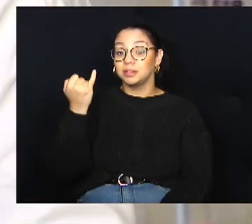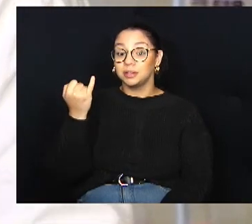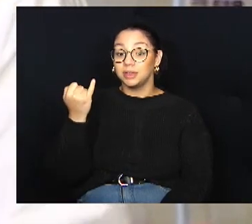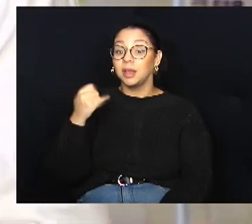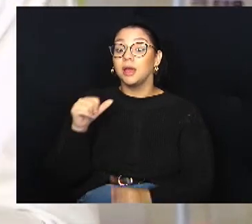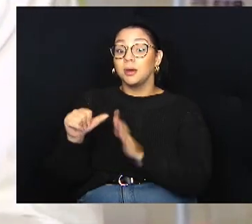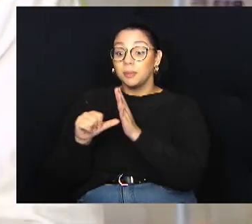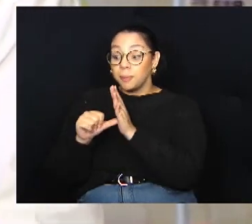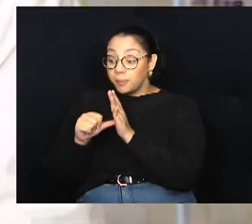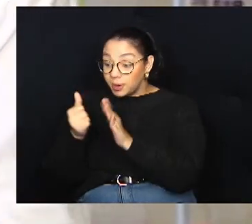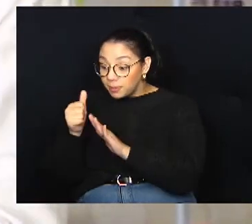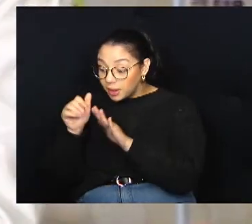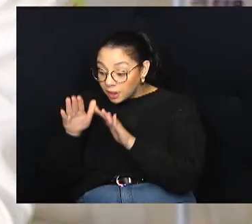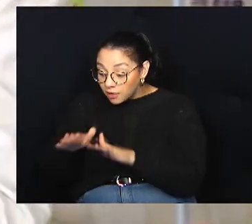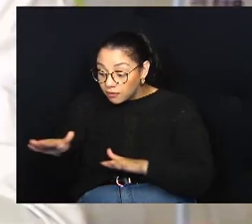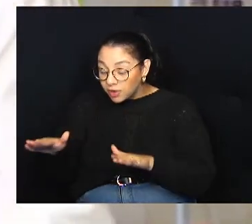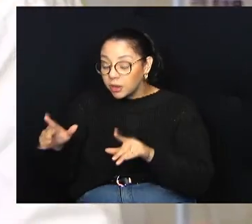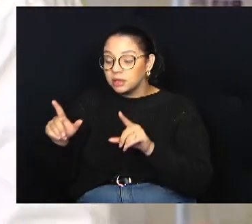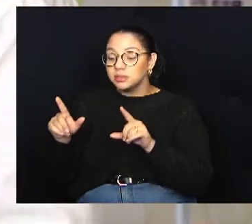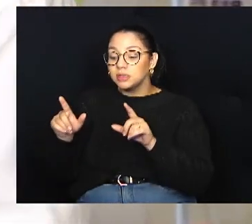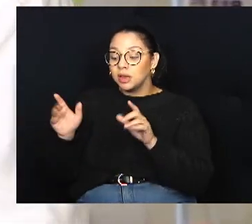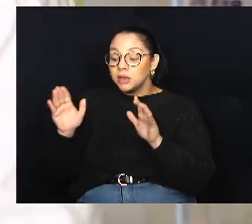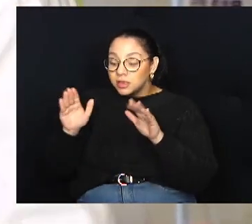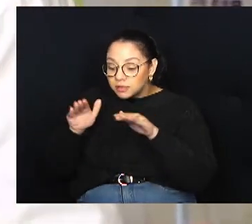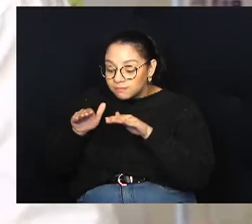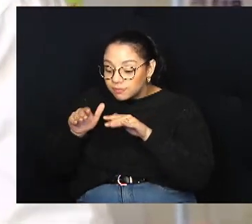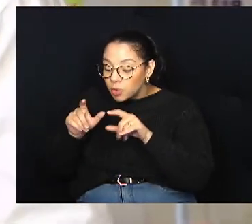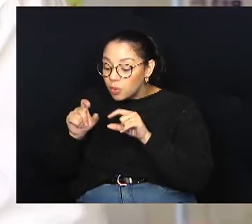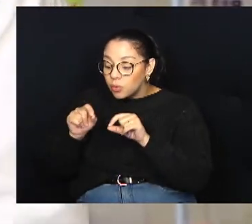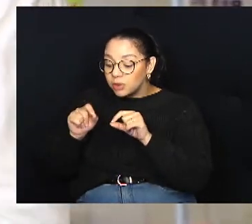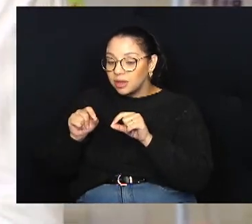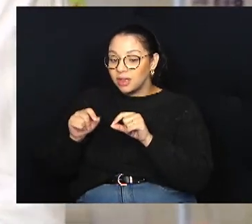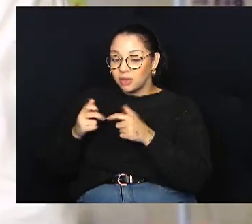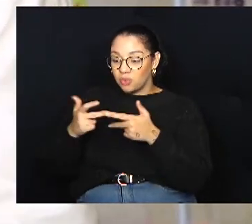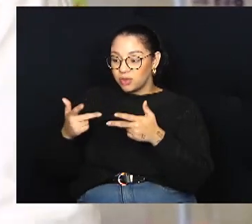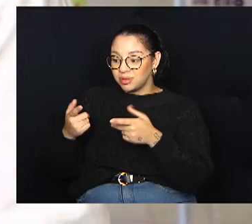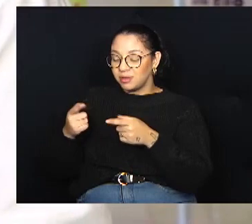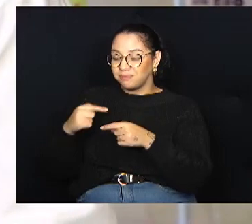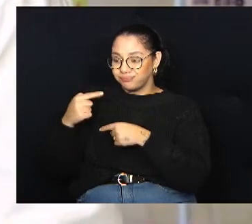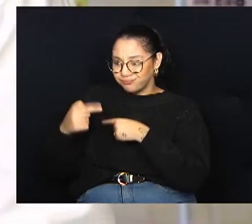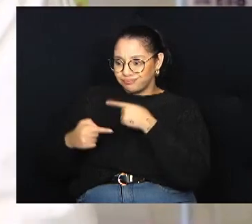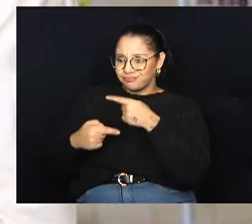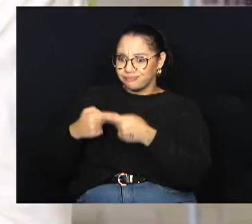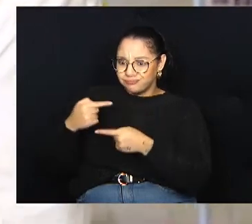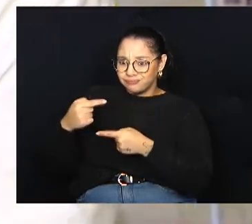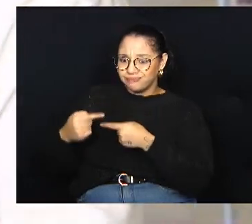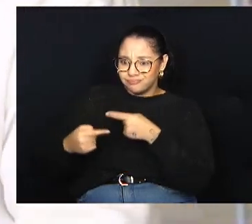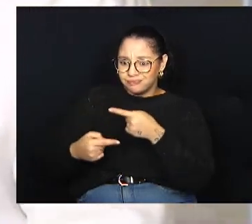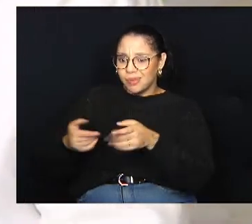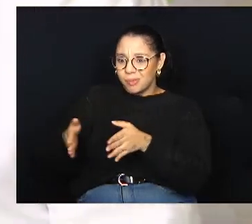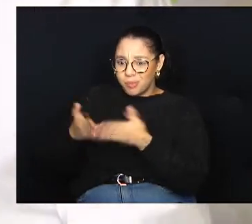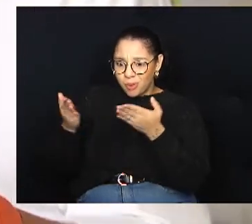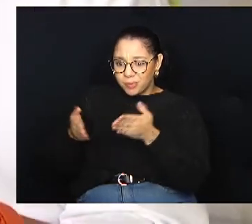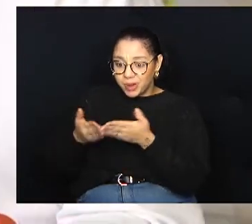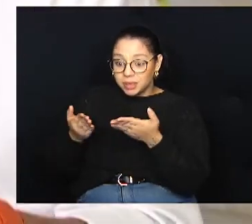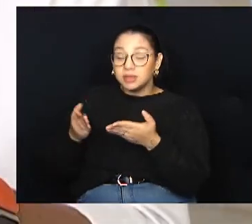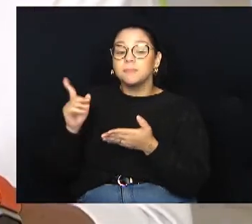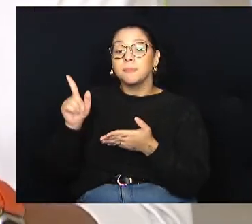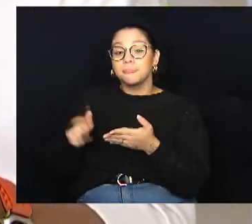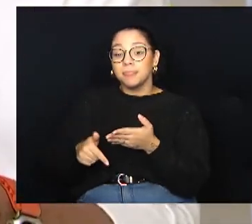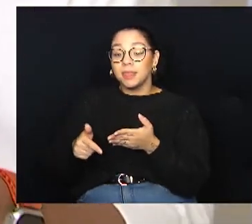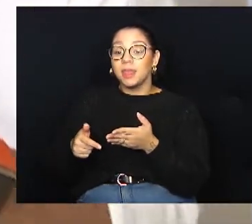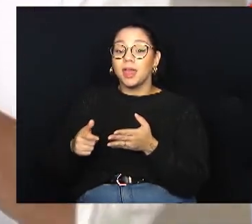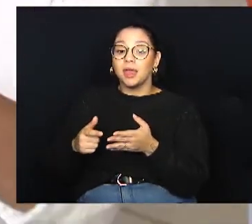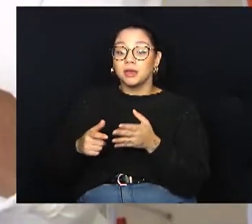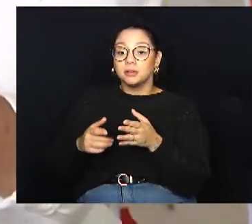primeira infância que a gente muda o ciclo de pobreza, é que a gente tem realmente uma justiça social. Então, se a